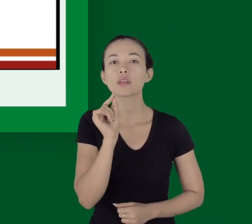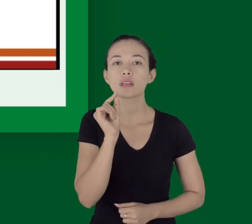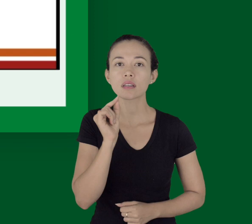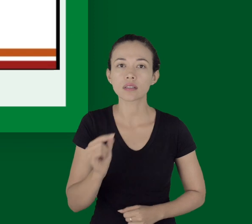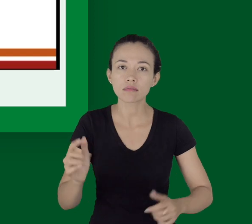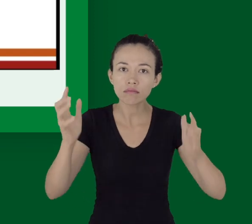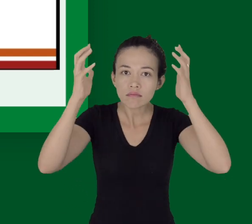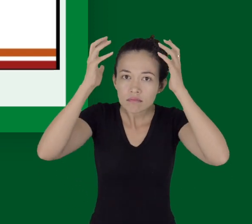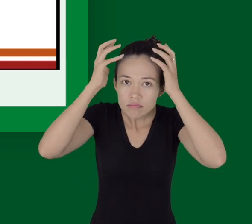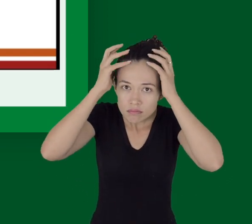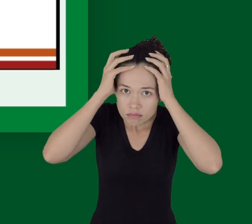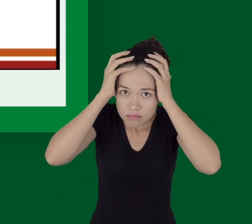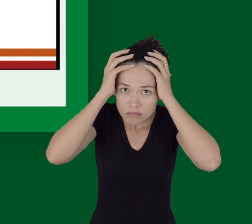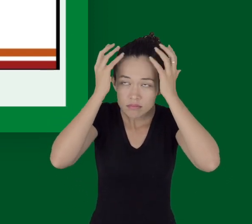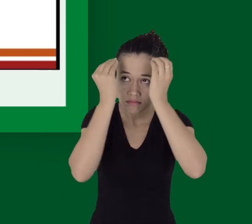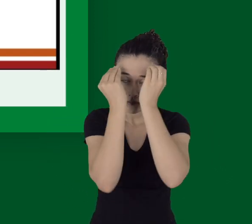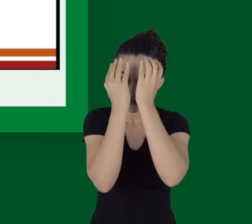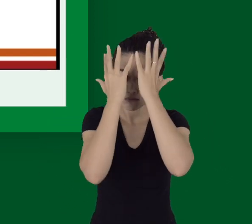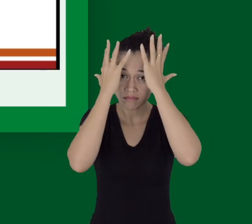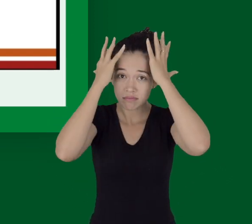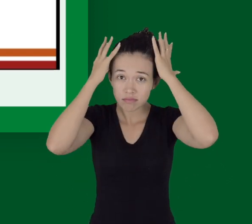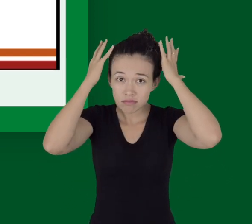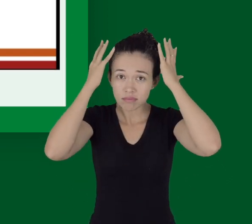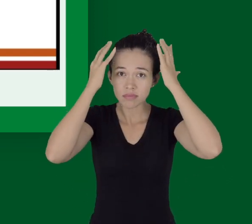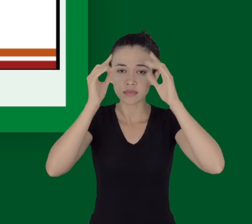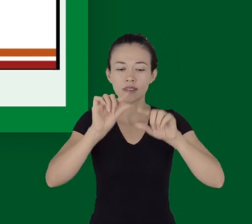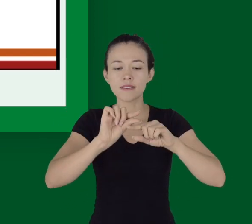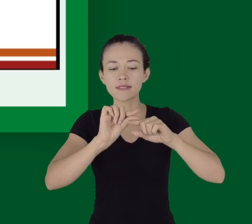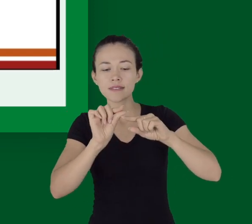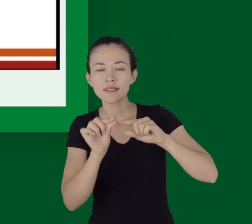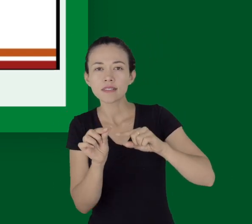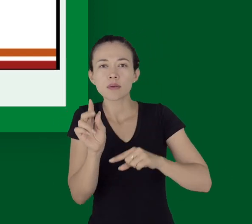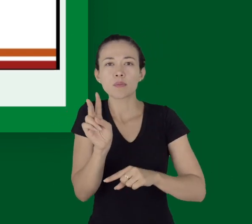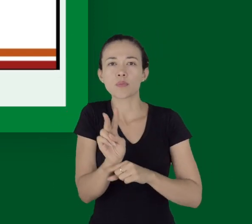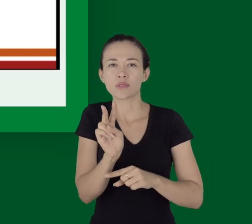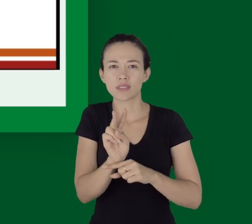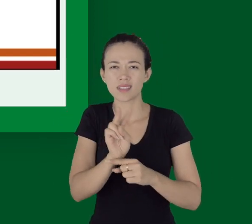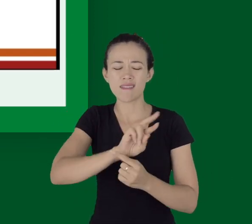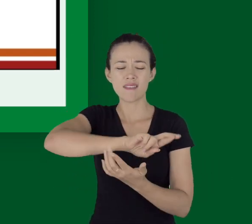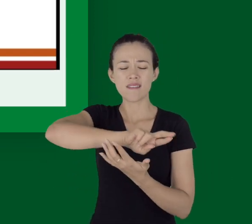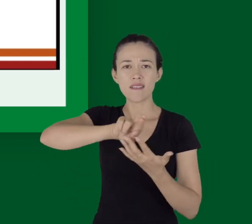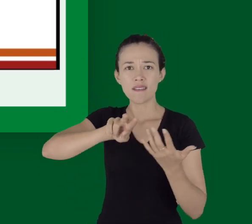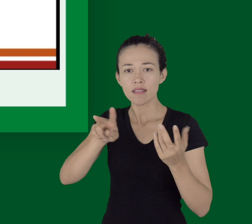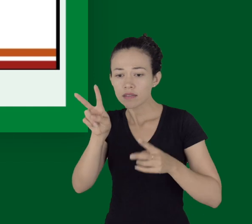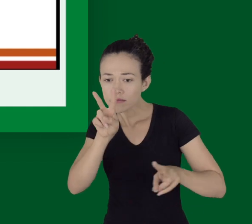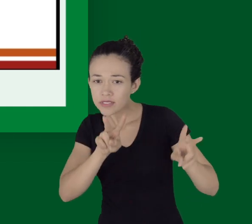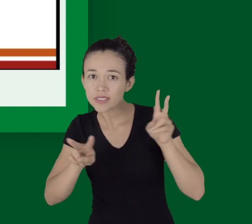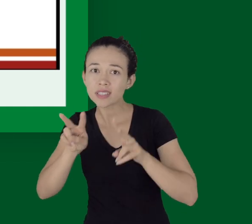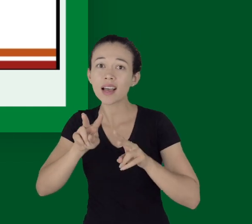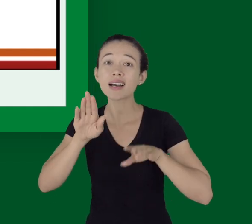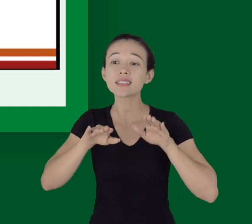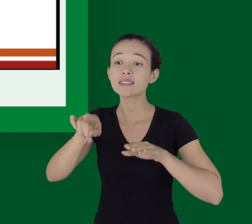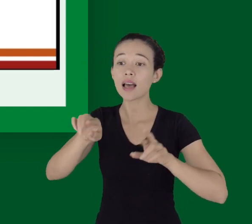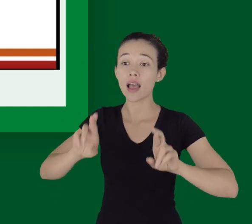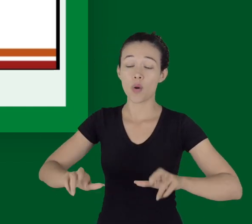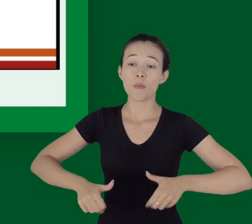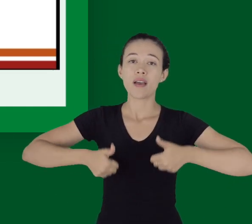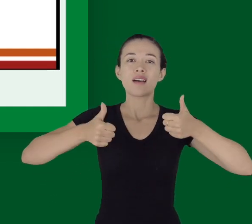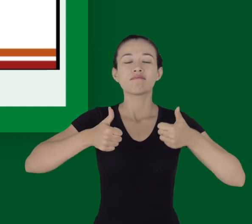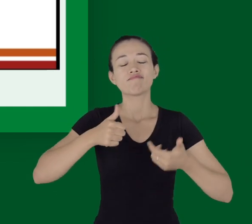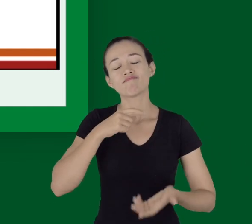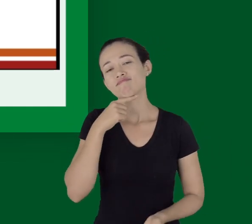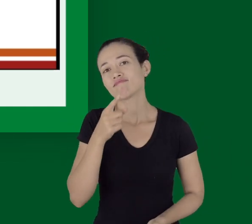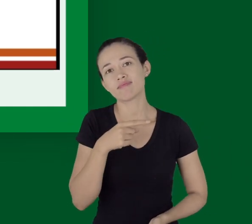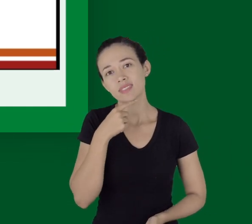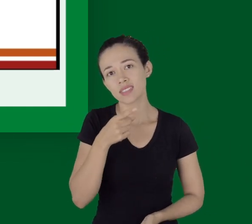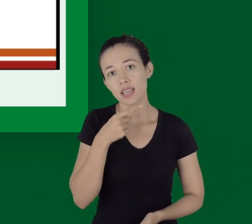essa lesão primária, que é a lesão das estruturas, onde se lesionam estruturas encefálicas, estruturas vasculares, essas